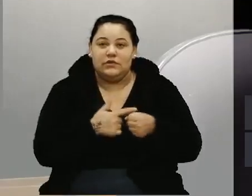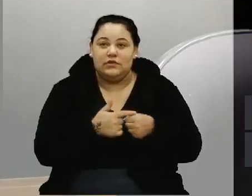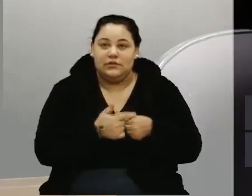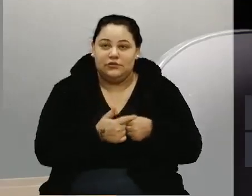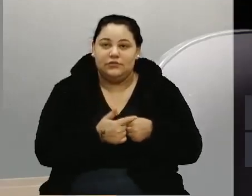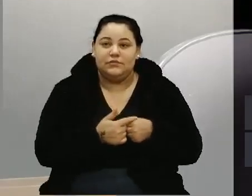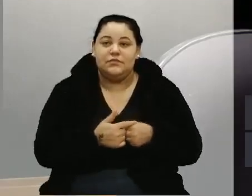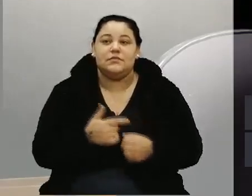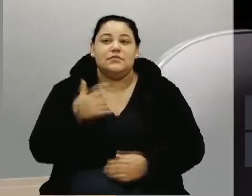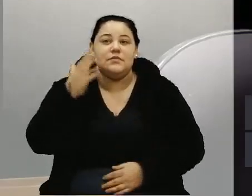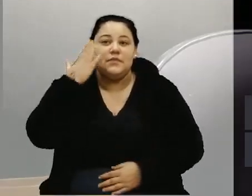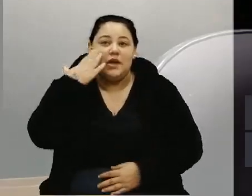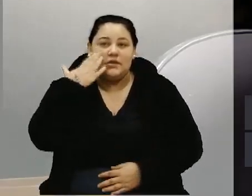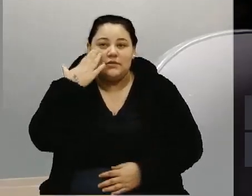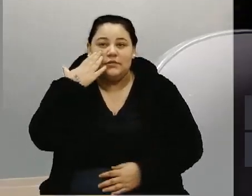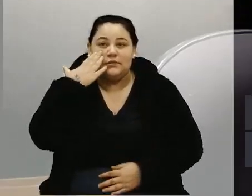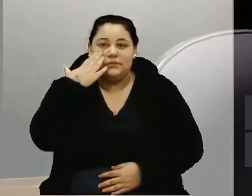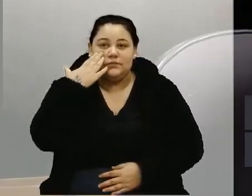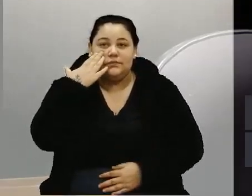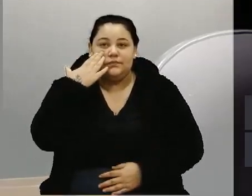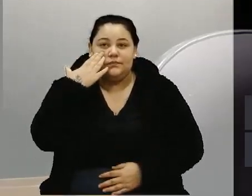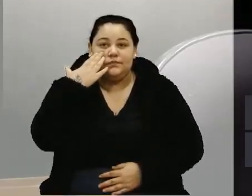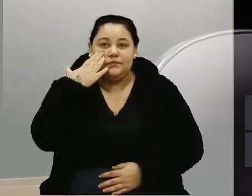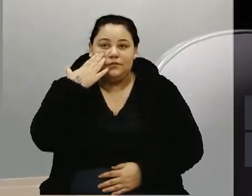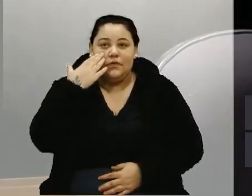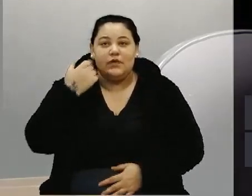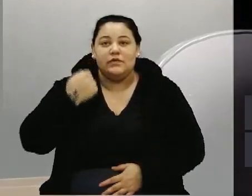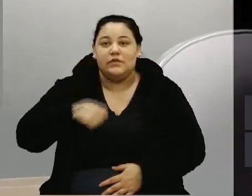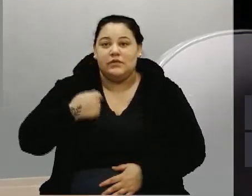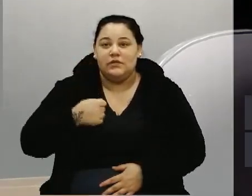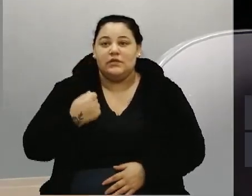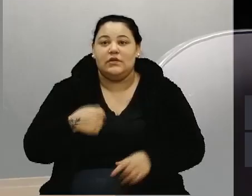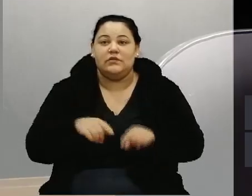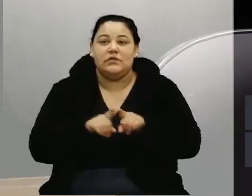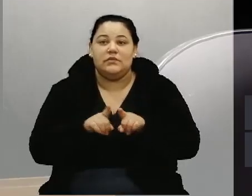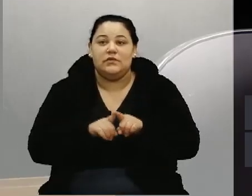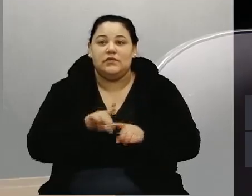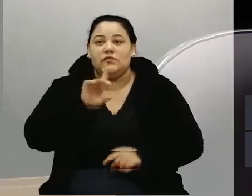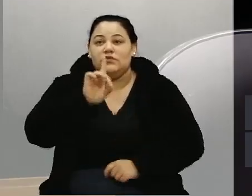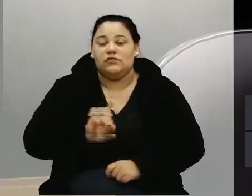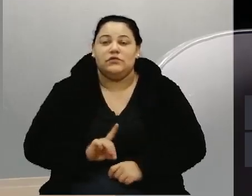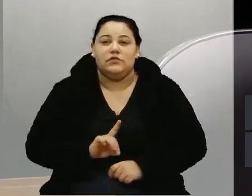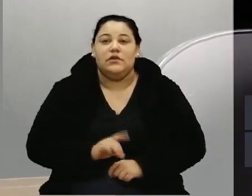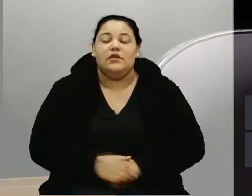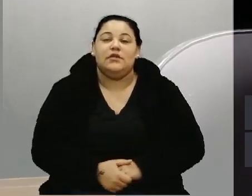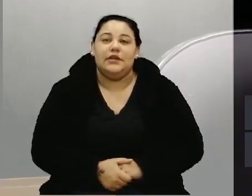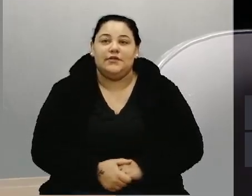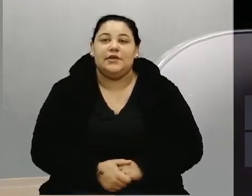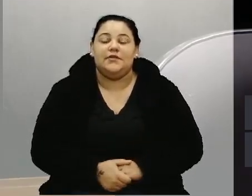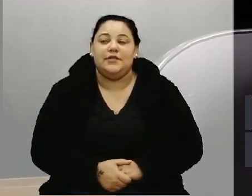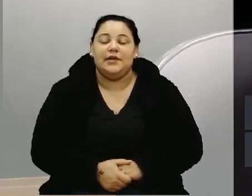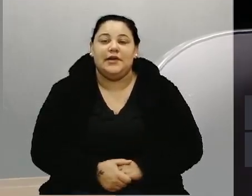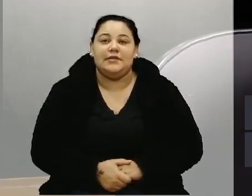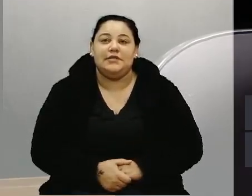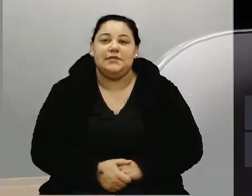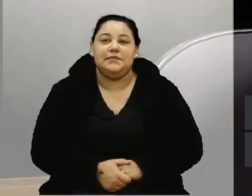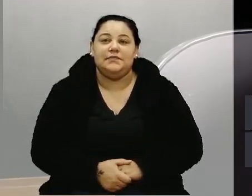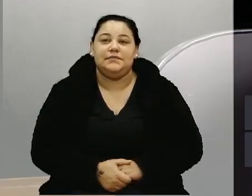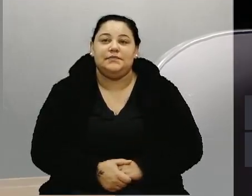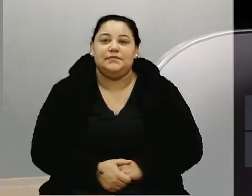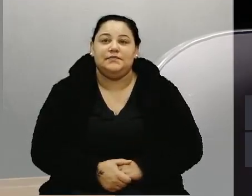saber sobre as suas necessidades, os seus direitos. Então, isto vai